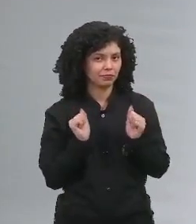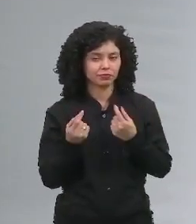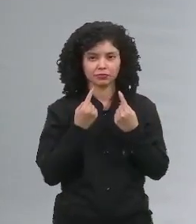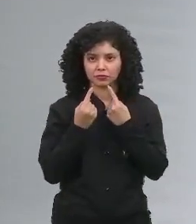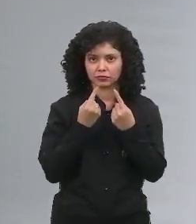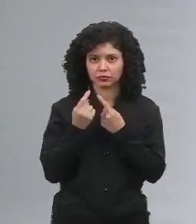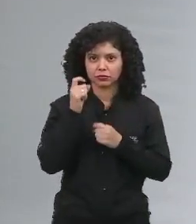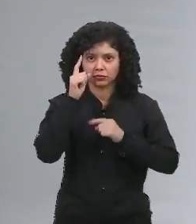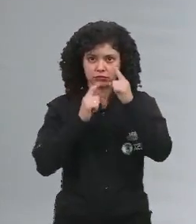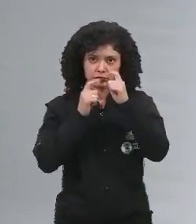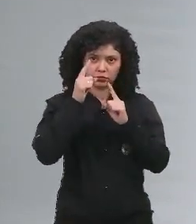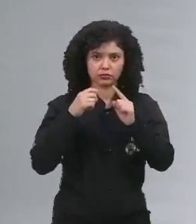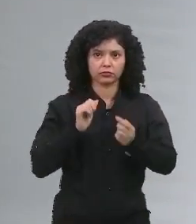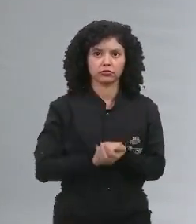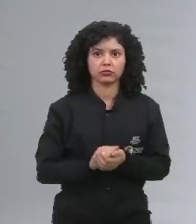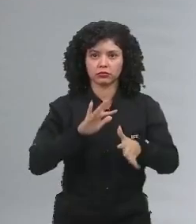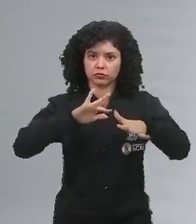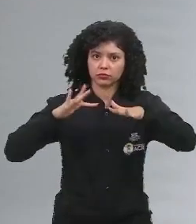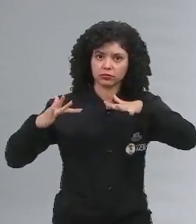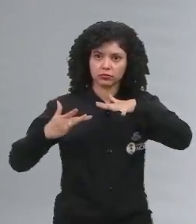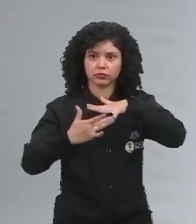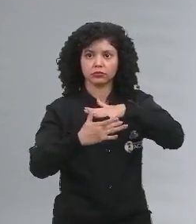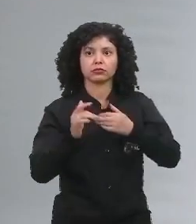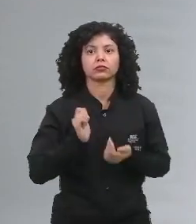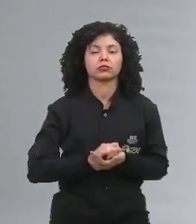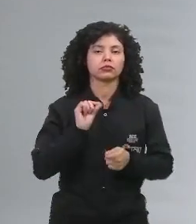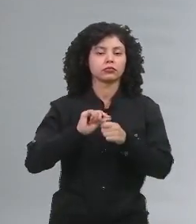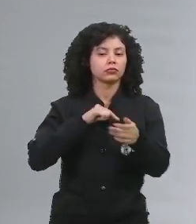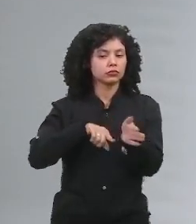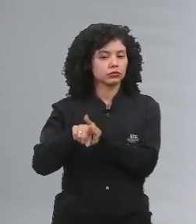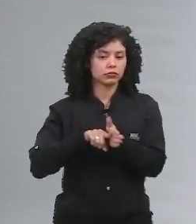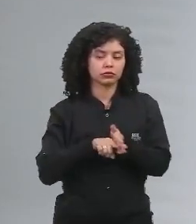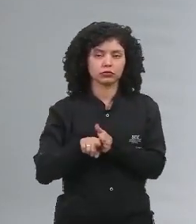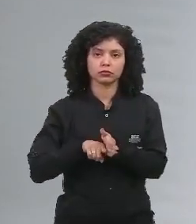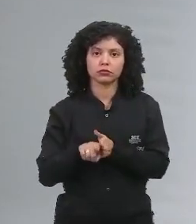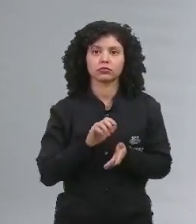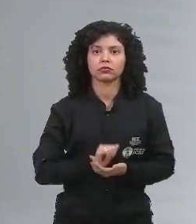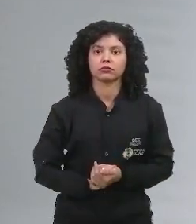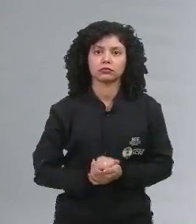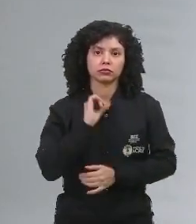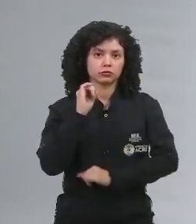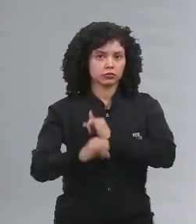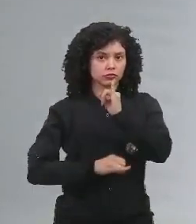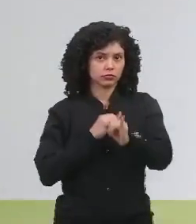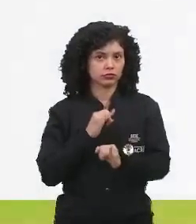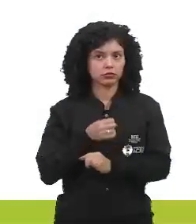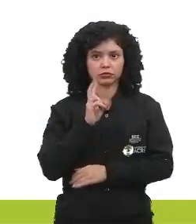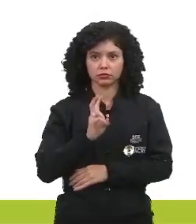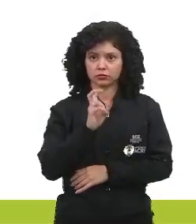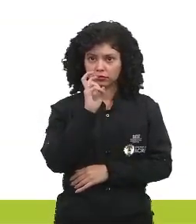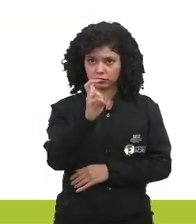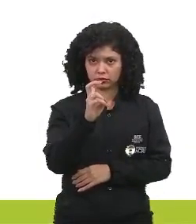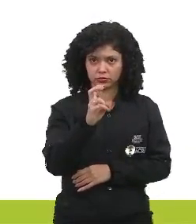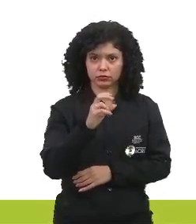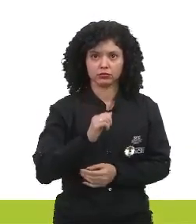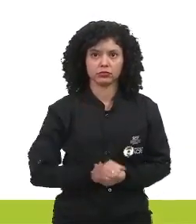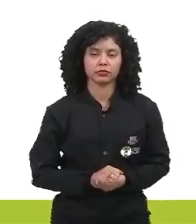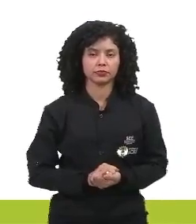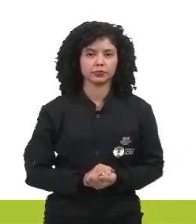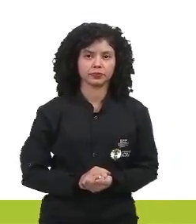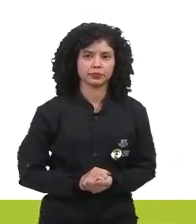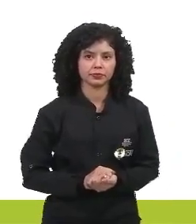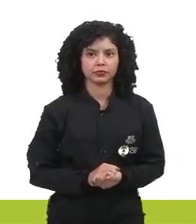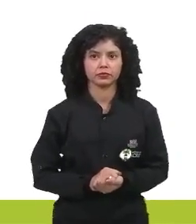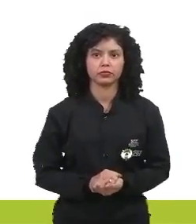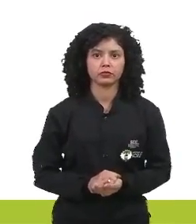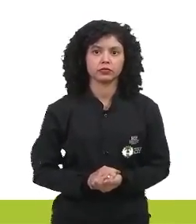comunicar e nos expressar pelas redes sociais, fazer pesquisas, né? Então, na internet, nós estamos no 5º lugar.